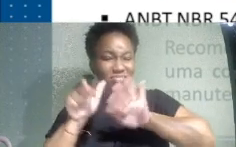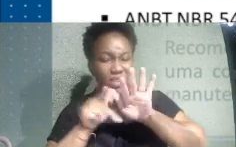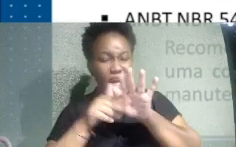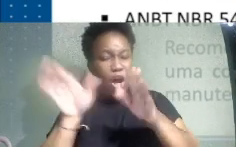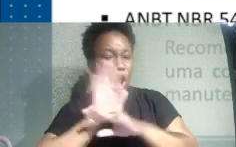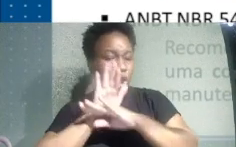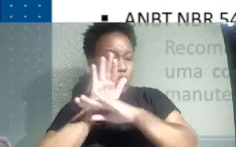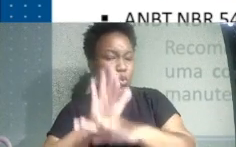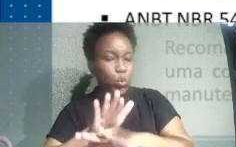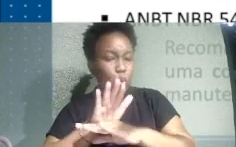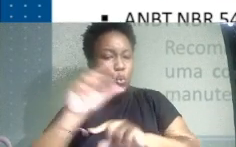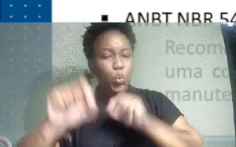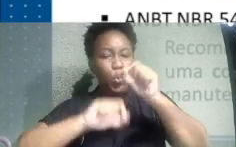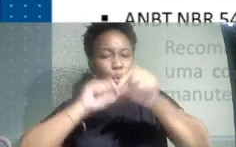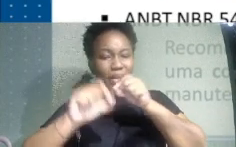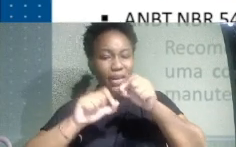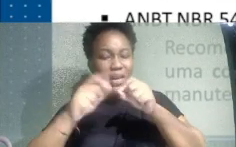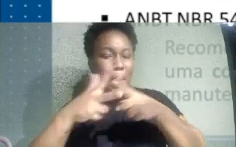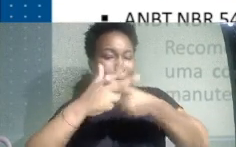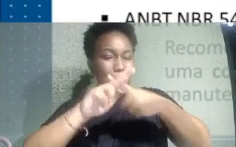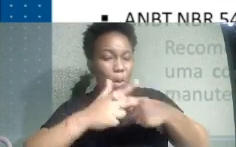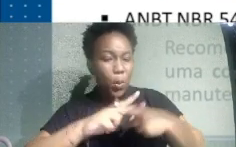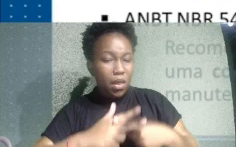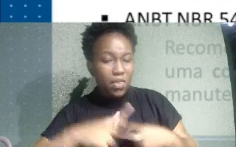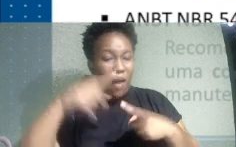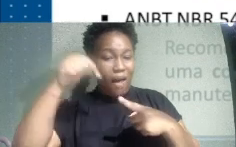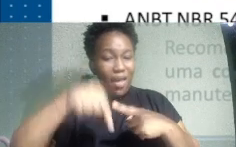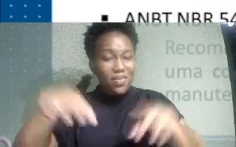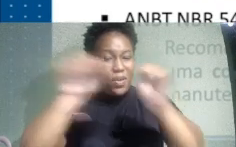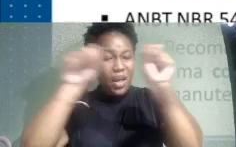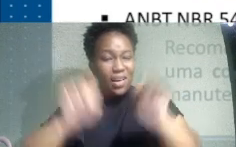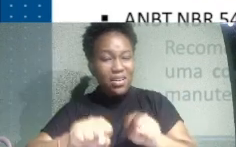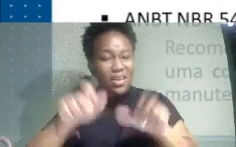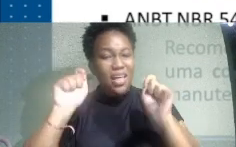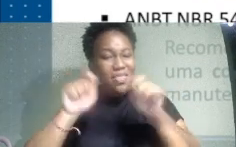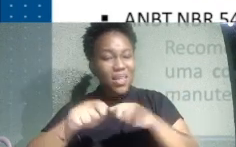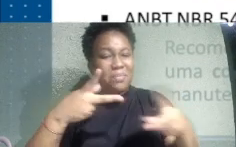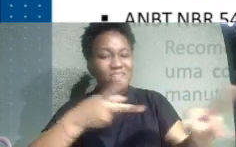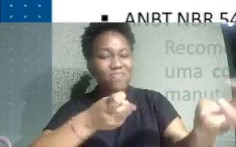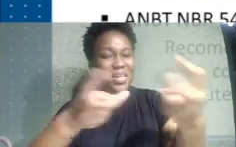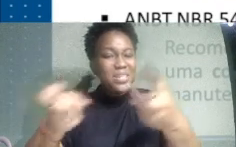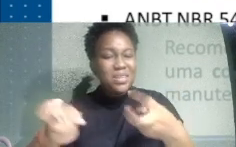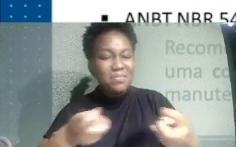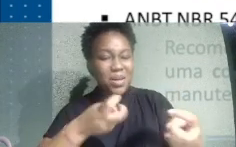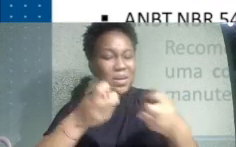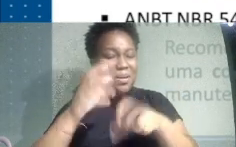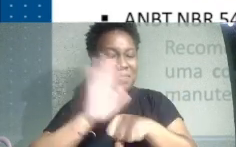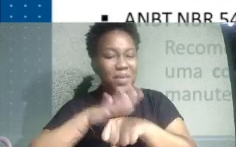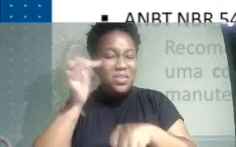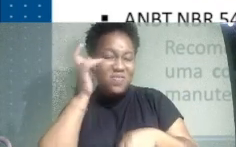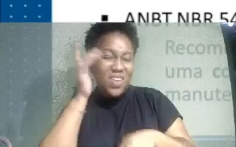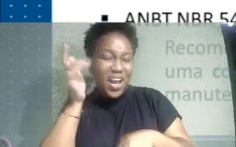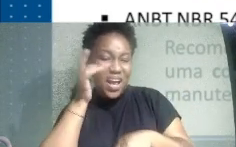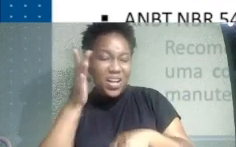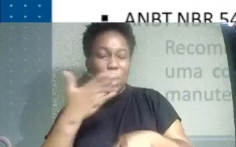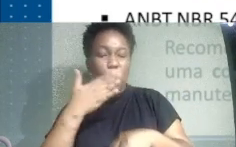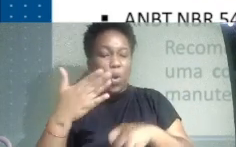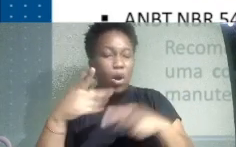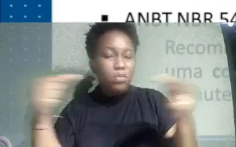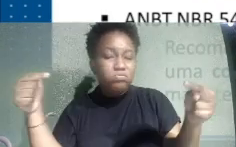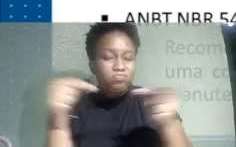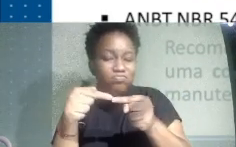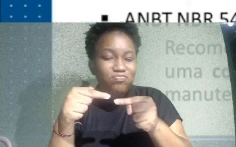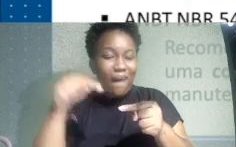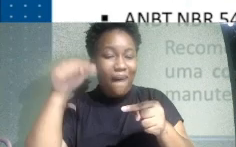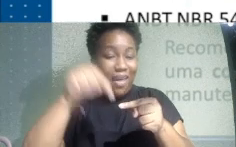e facilita a manutenção do meu sistema. Eu consigo identificar com maior facilidade qual que é a finalidade daquele